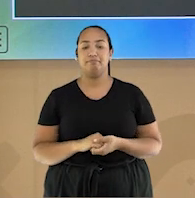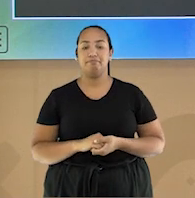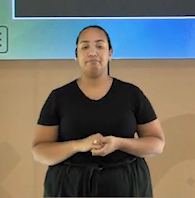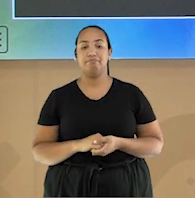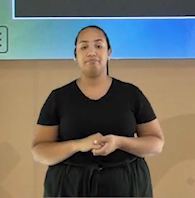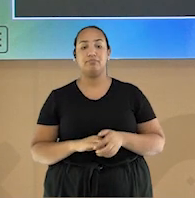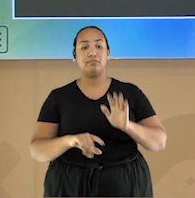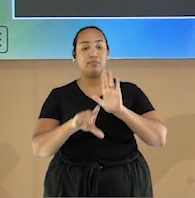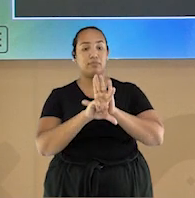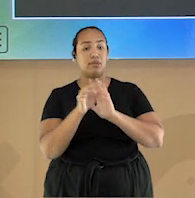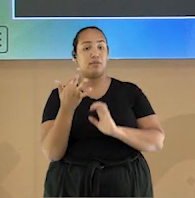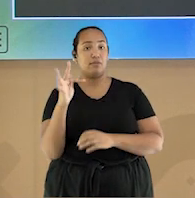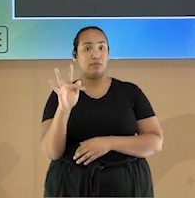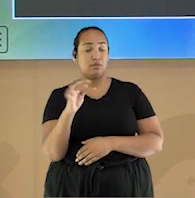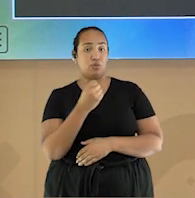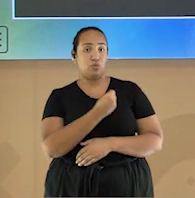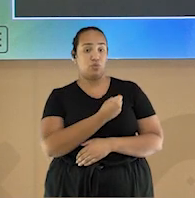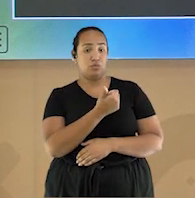Lei Federal número